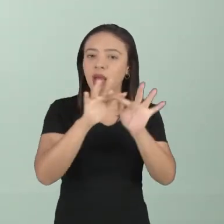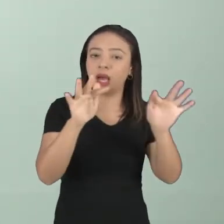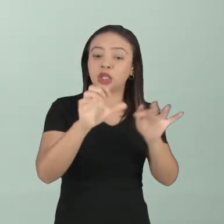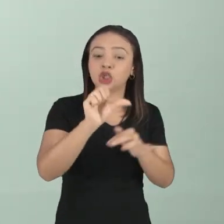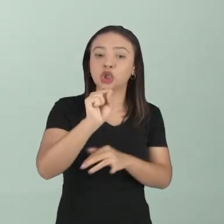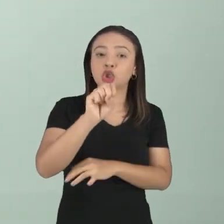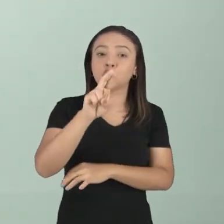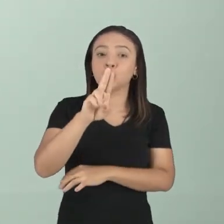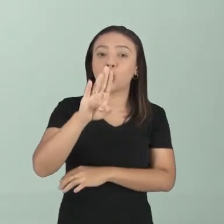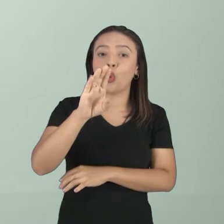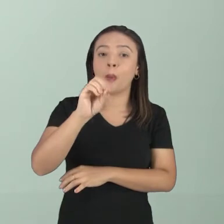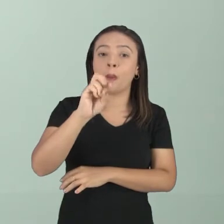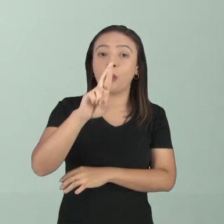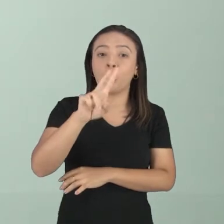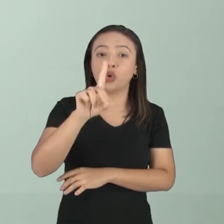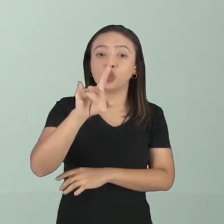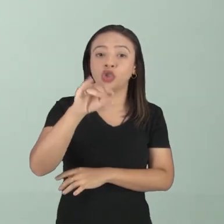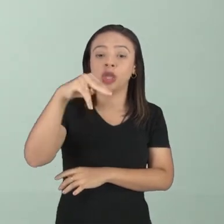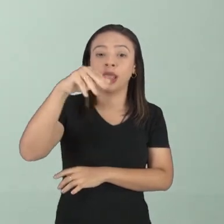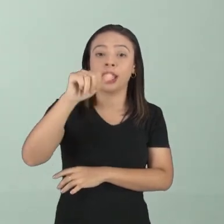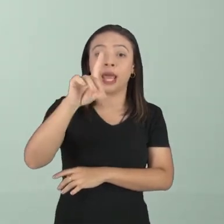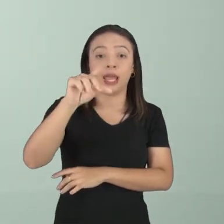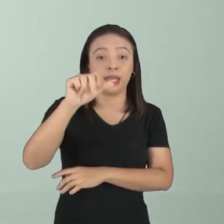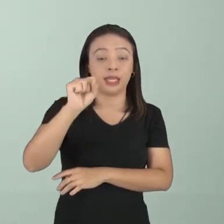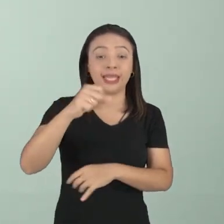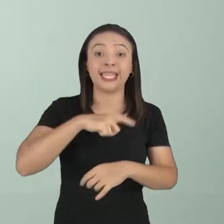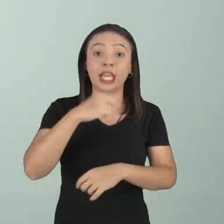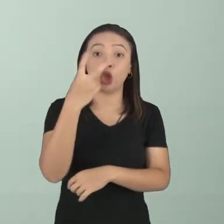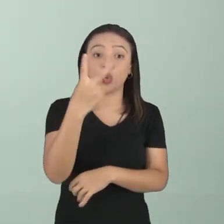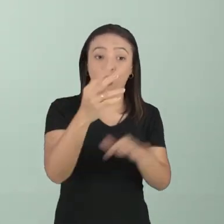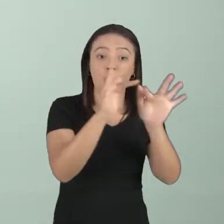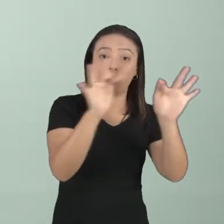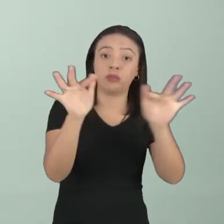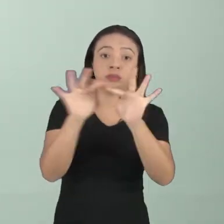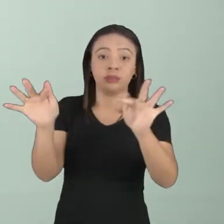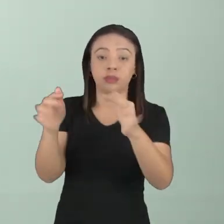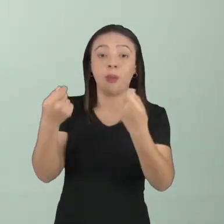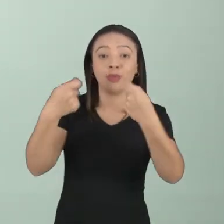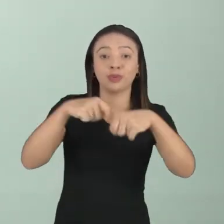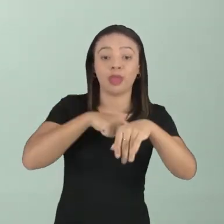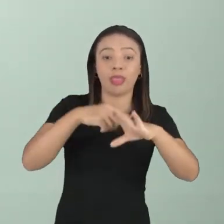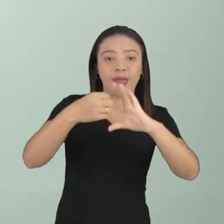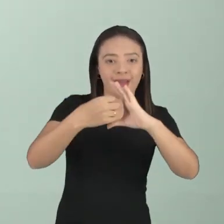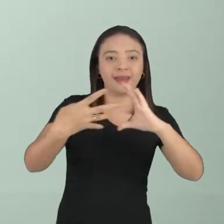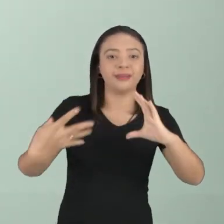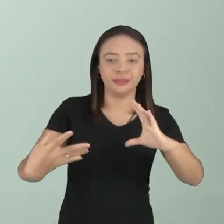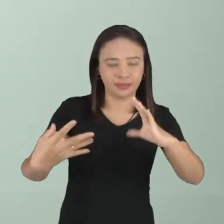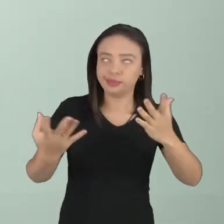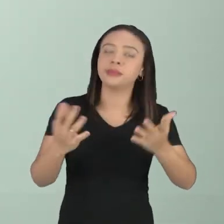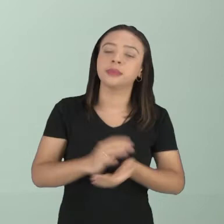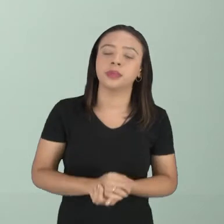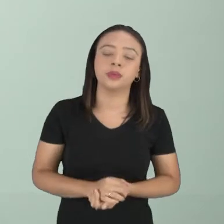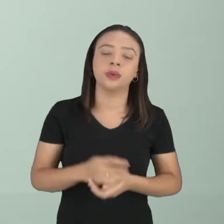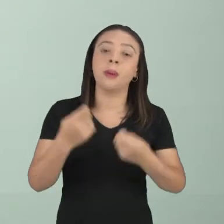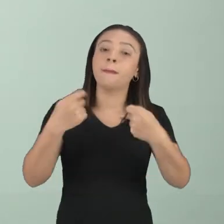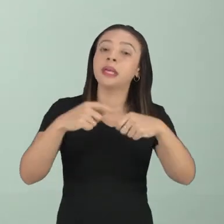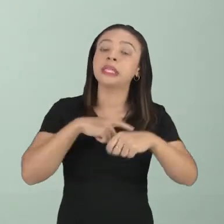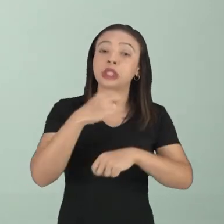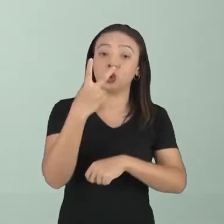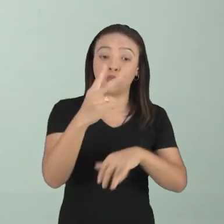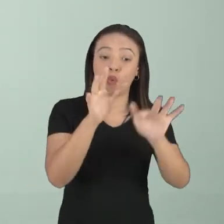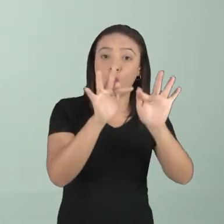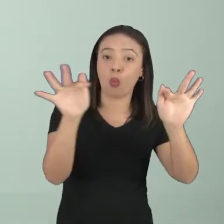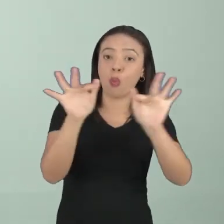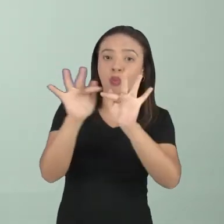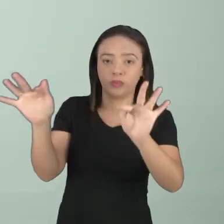a presença de quê? De duas orações, para elas terem essa característica, tá? Elas vão ter que ter ali sempre duas